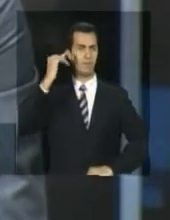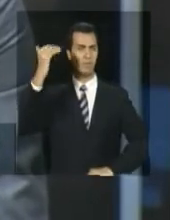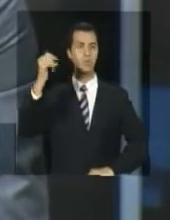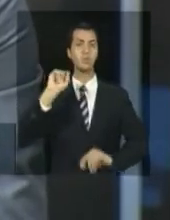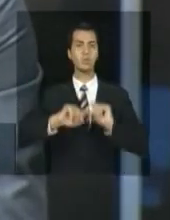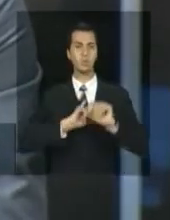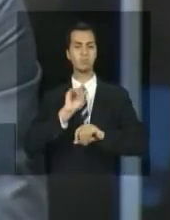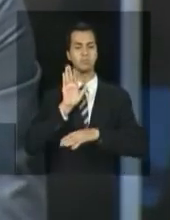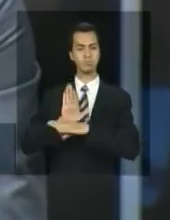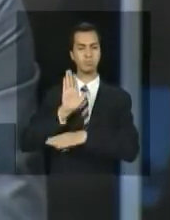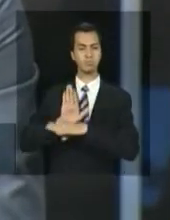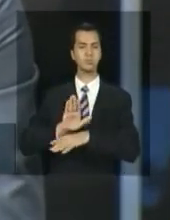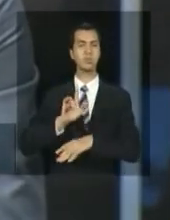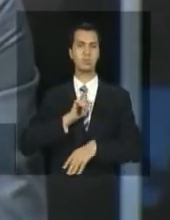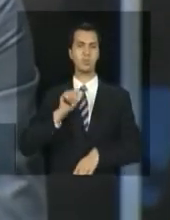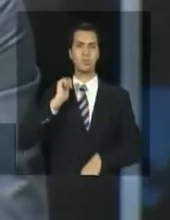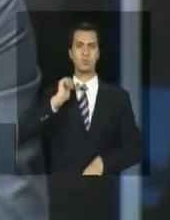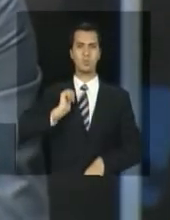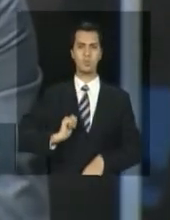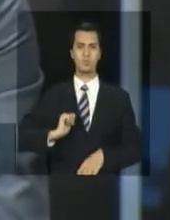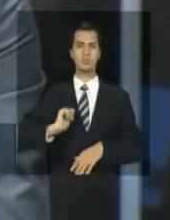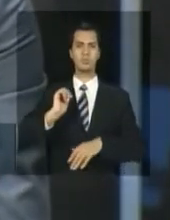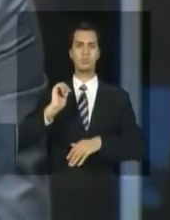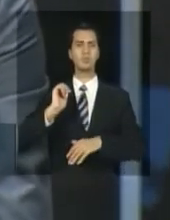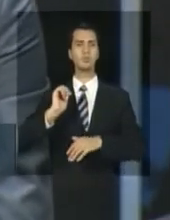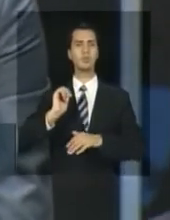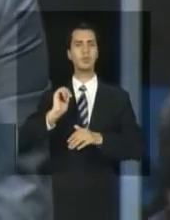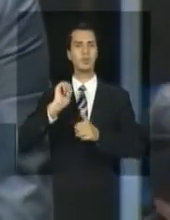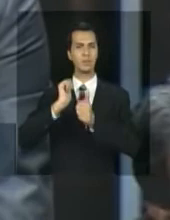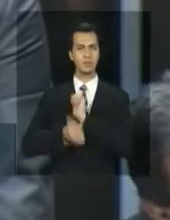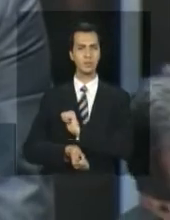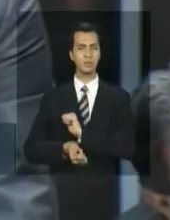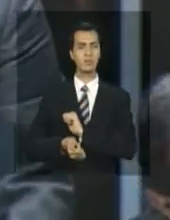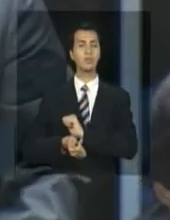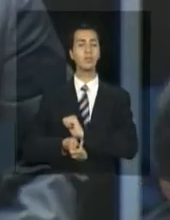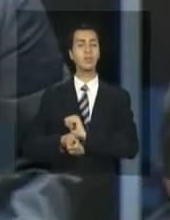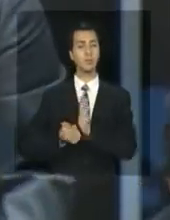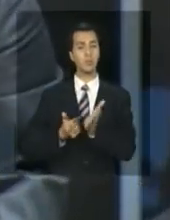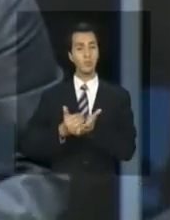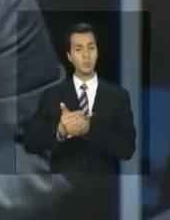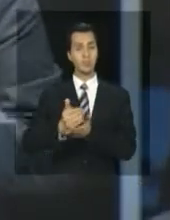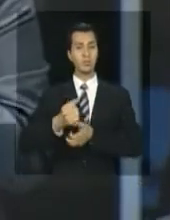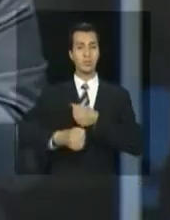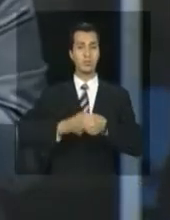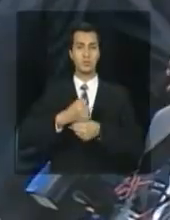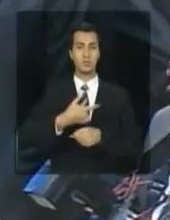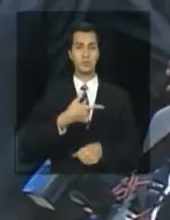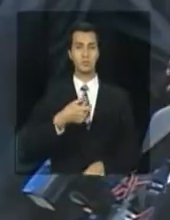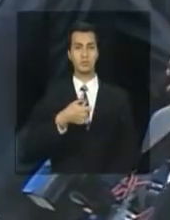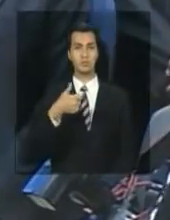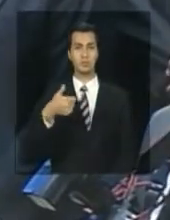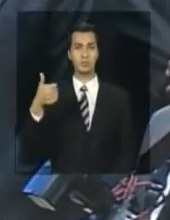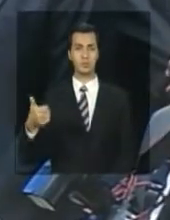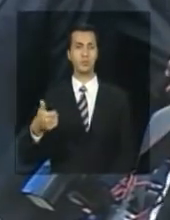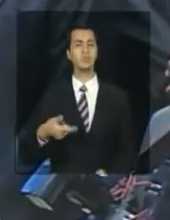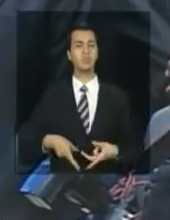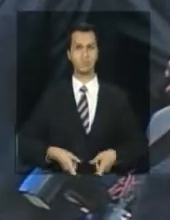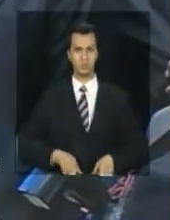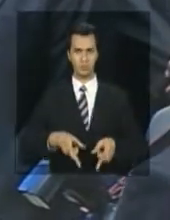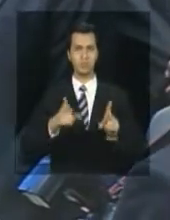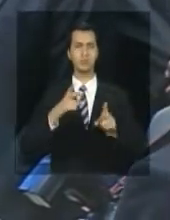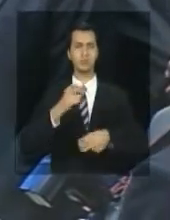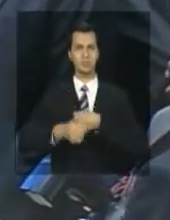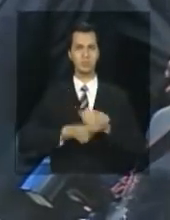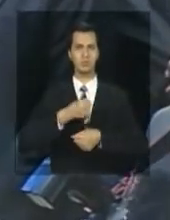apoio é o Bolsa Atleta. Foi aprimorado em 2011 e continuará sendo